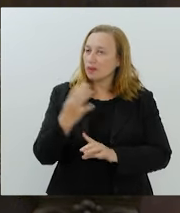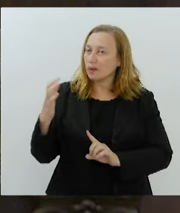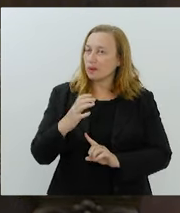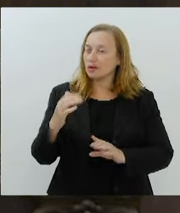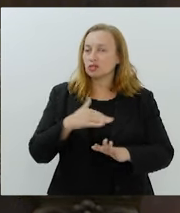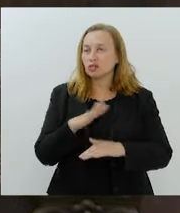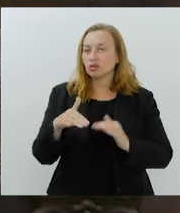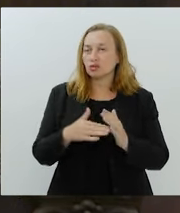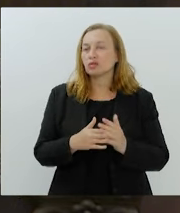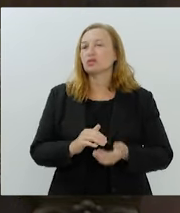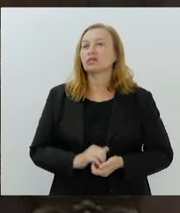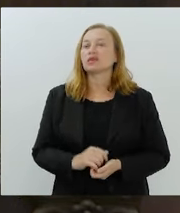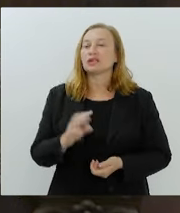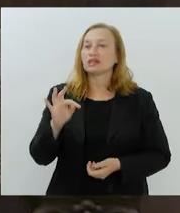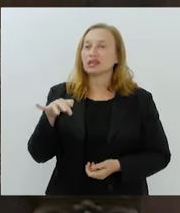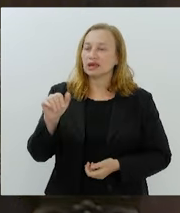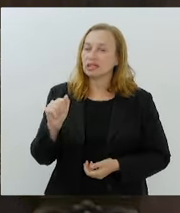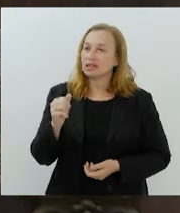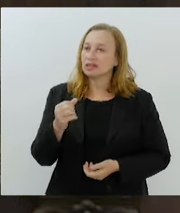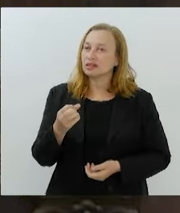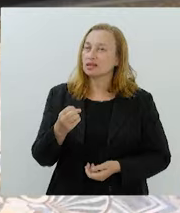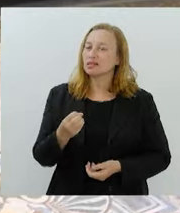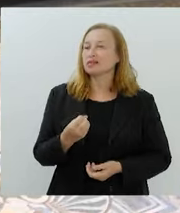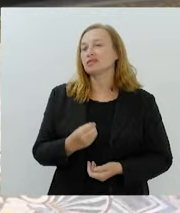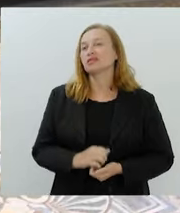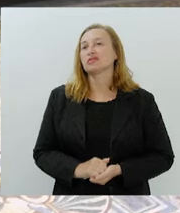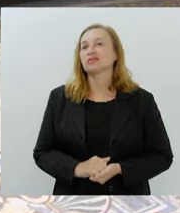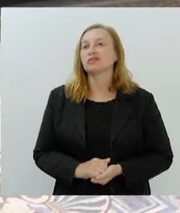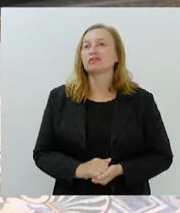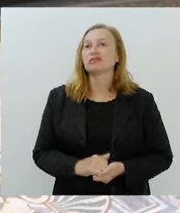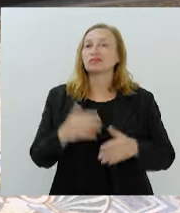lados. Tânia Malheiros, boa presença.